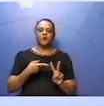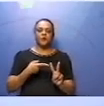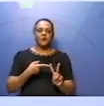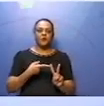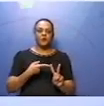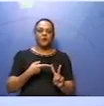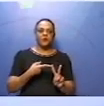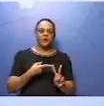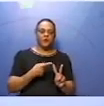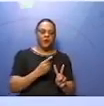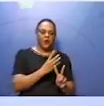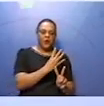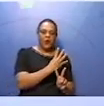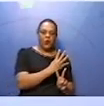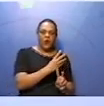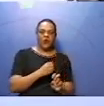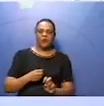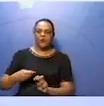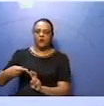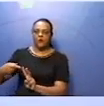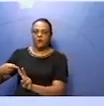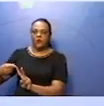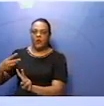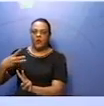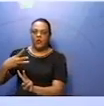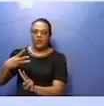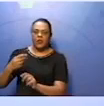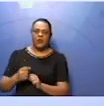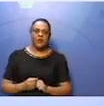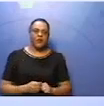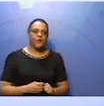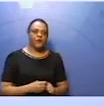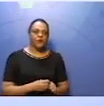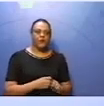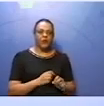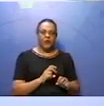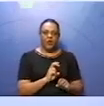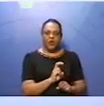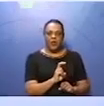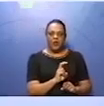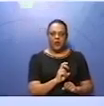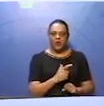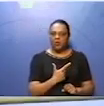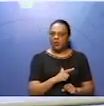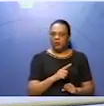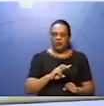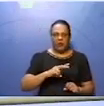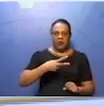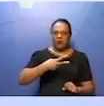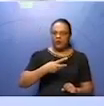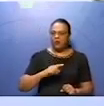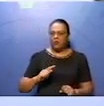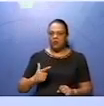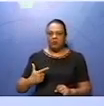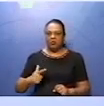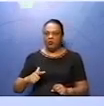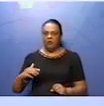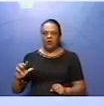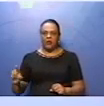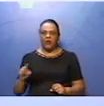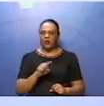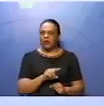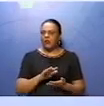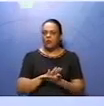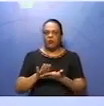diferentes, 4 e o 3. Eu não tenho expoente nem no 5 nem no 2. Coloco